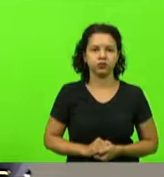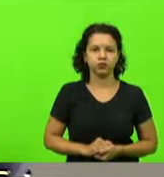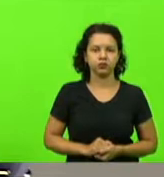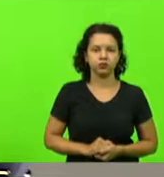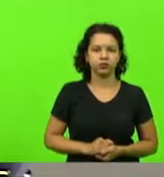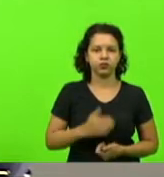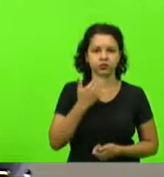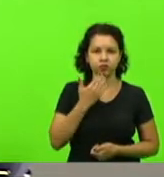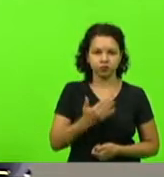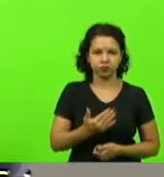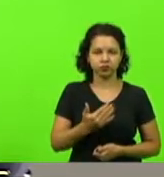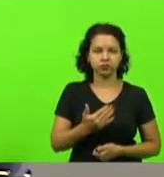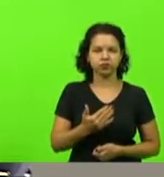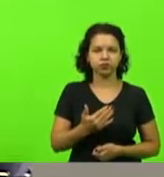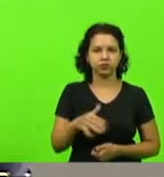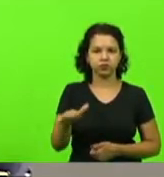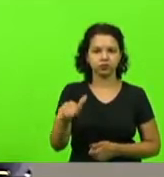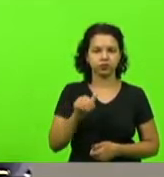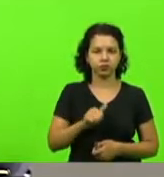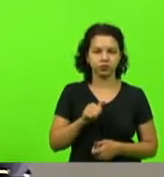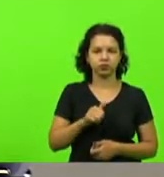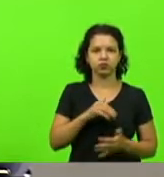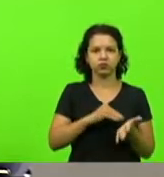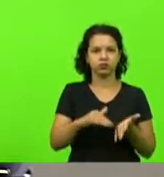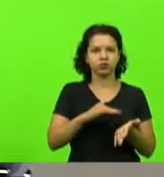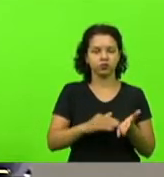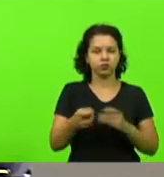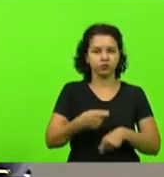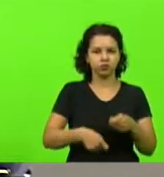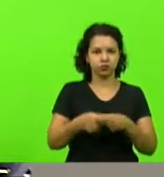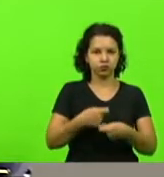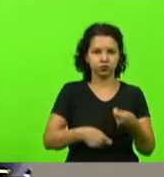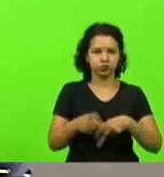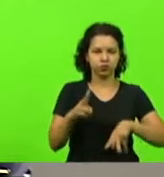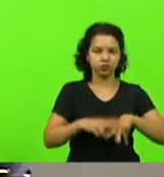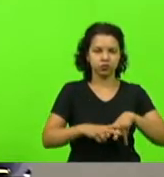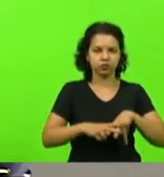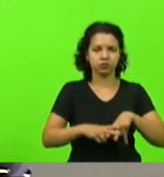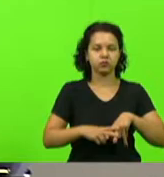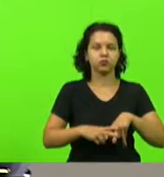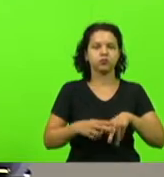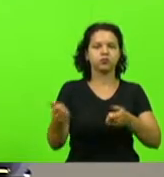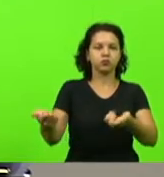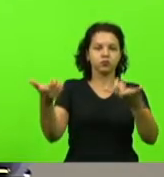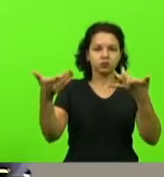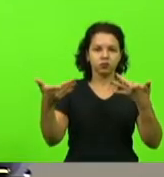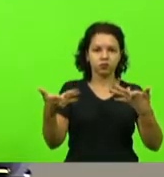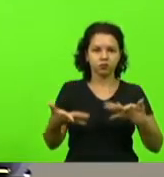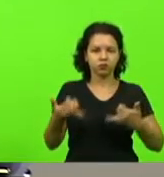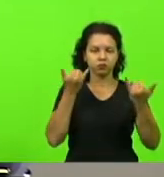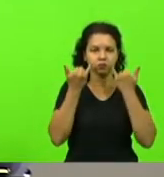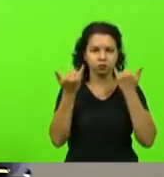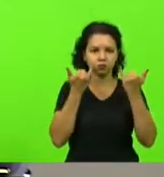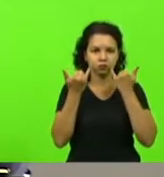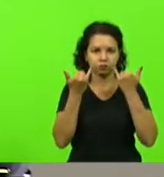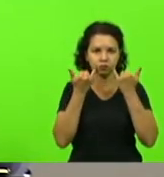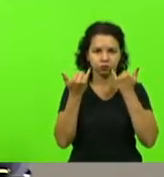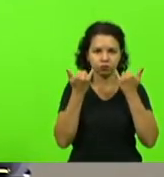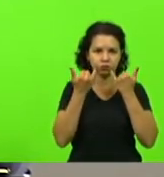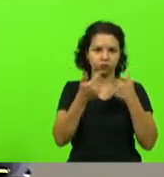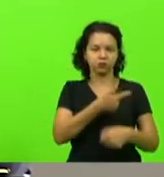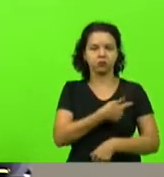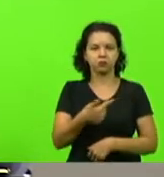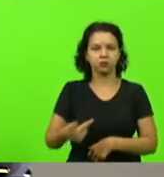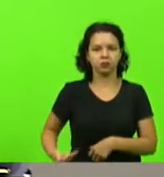requer a convocação do secretário de administração prisional para esclarecimento sobre informações prestadas pelo governo